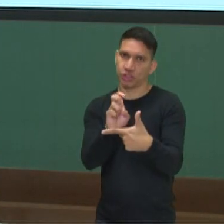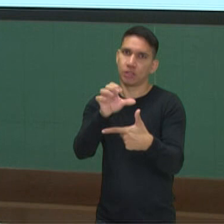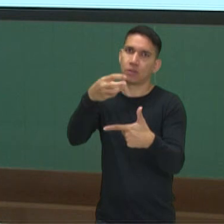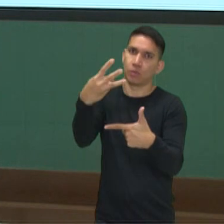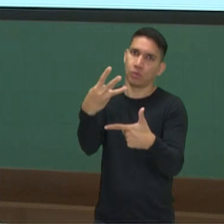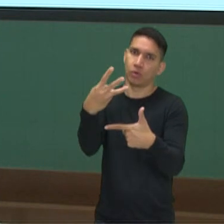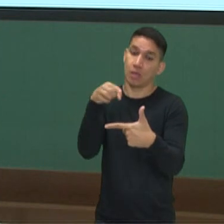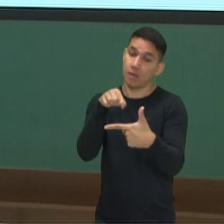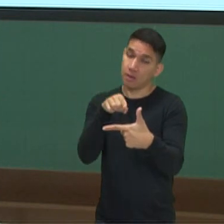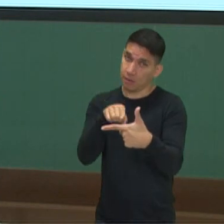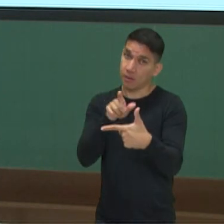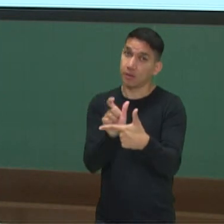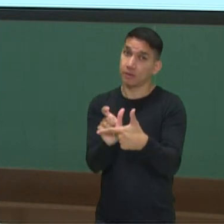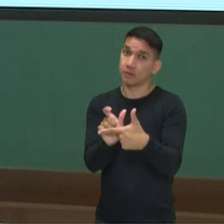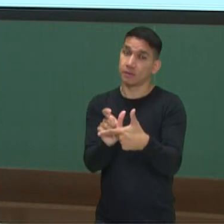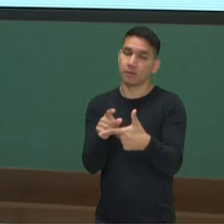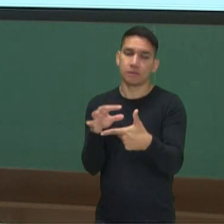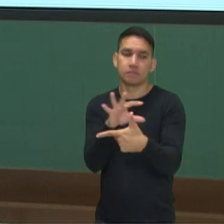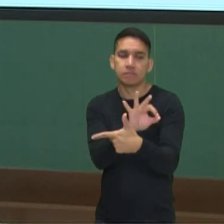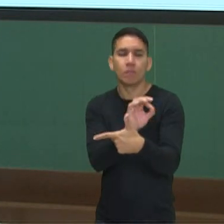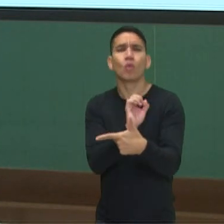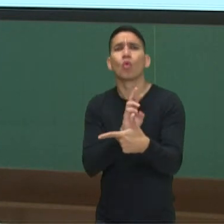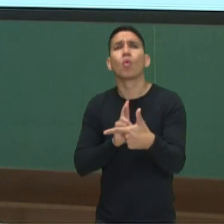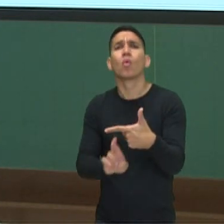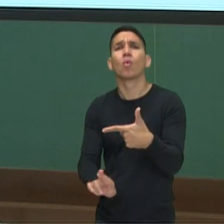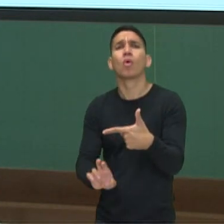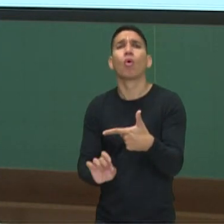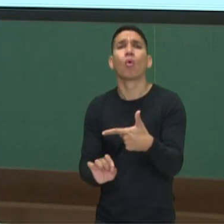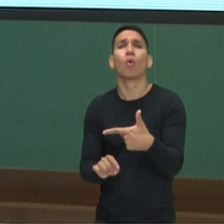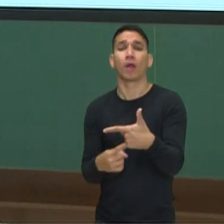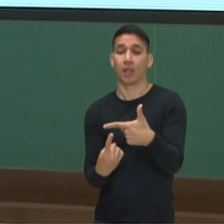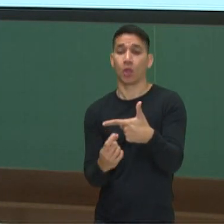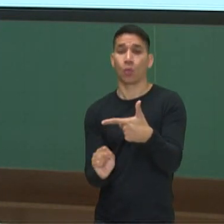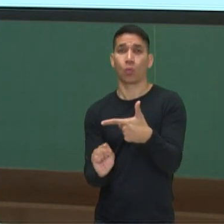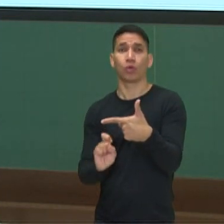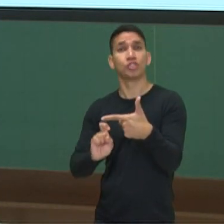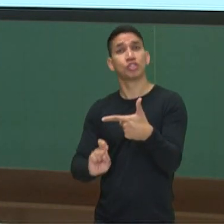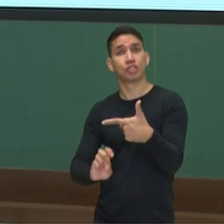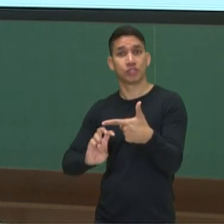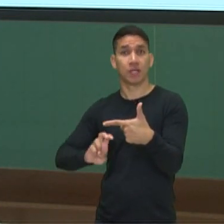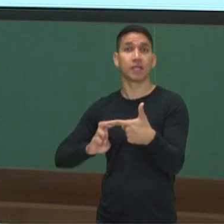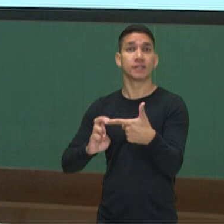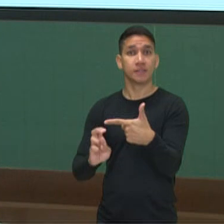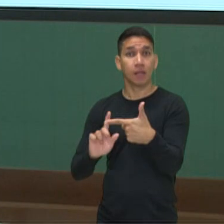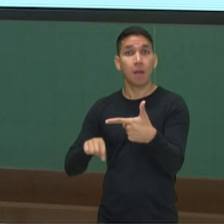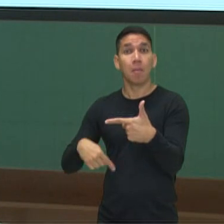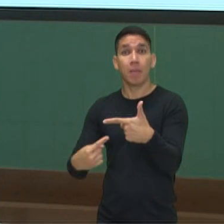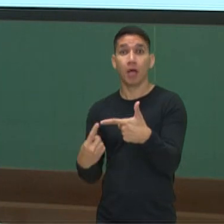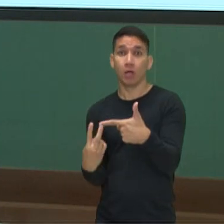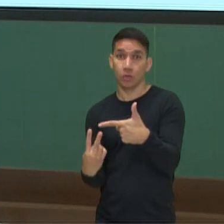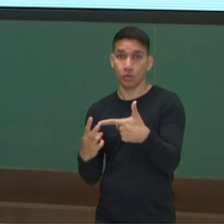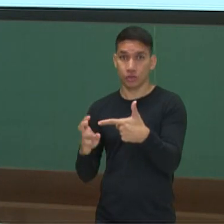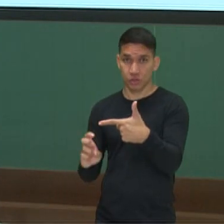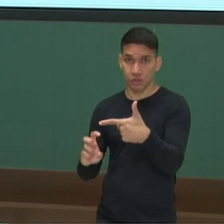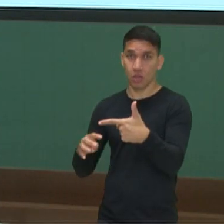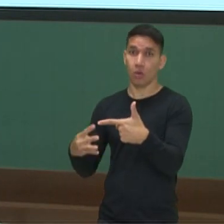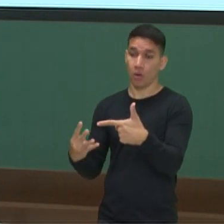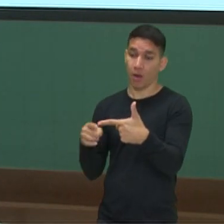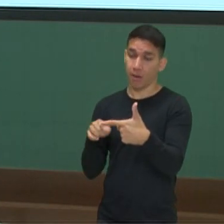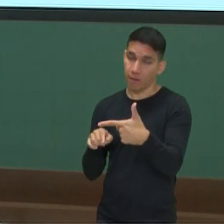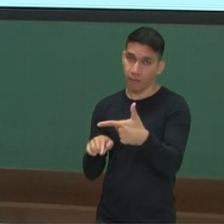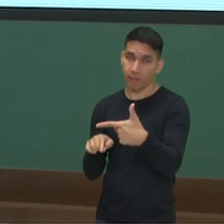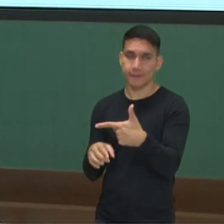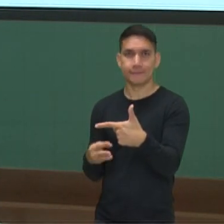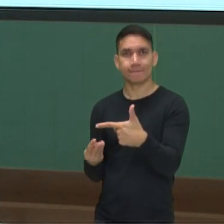divisor. Qual é o resultado dessa divisão? 18x à quinta mais 2x à quarta, é o